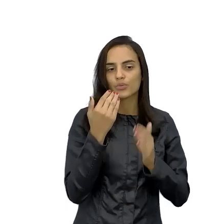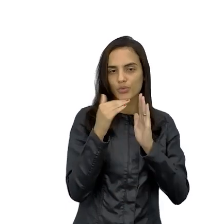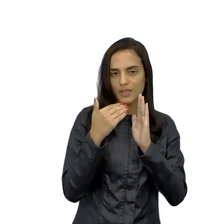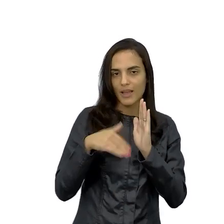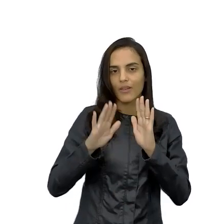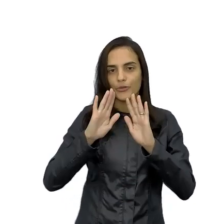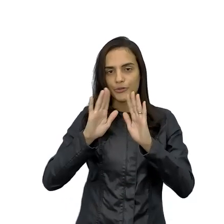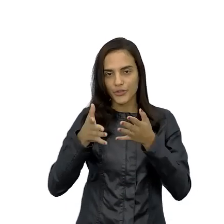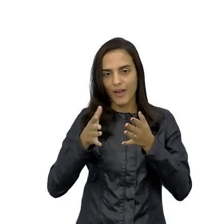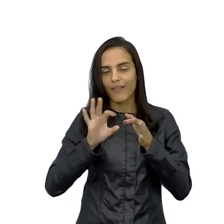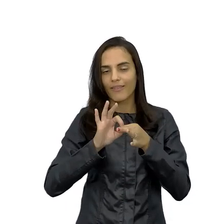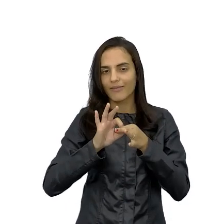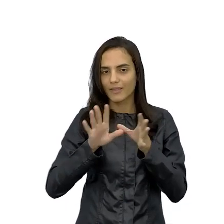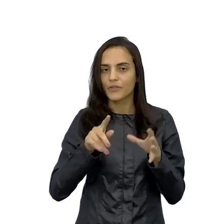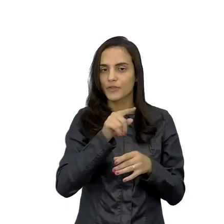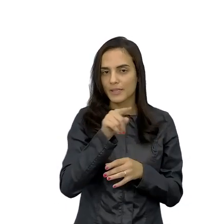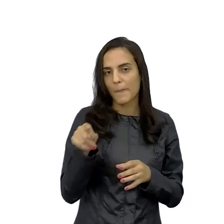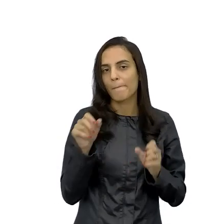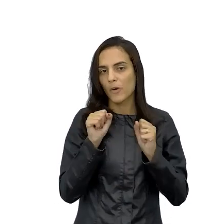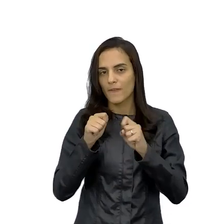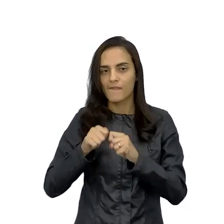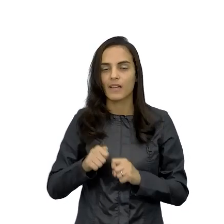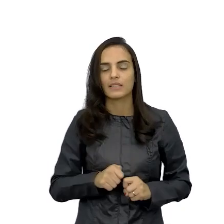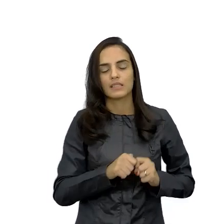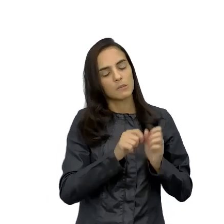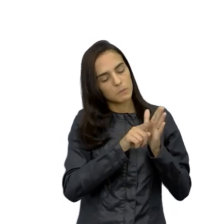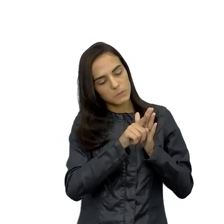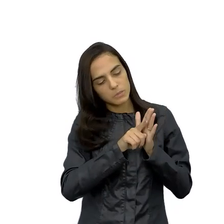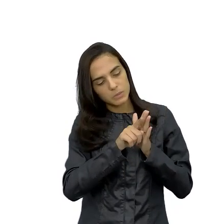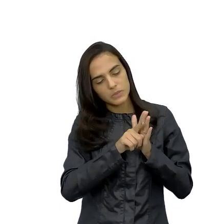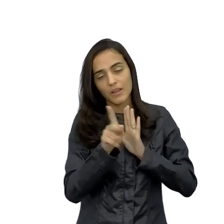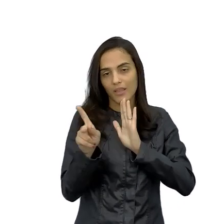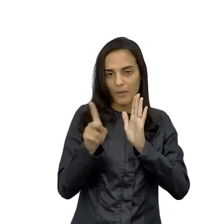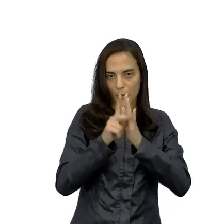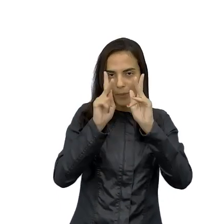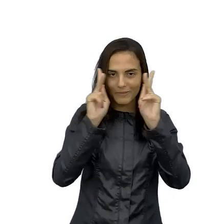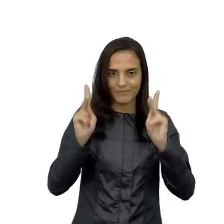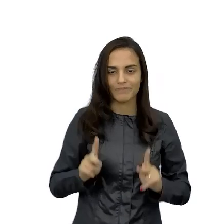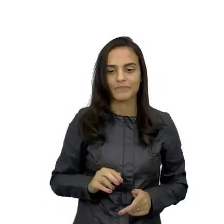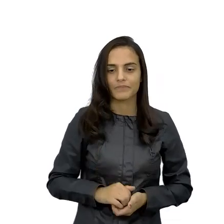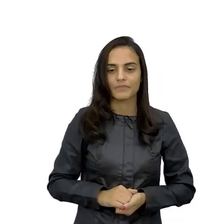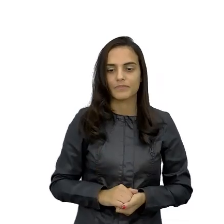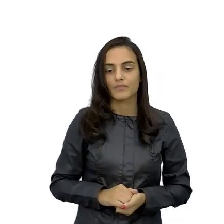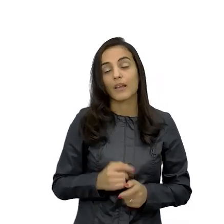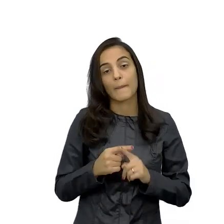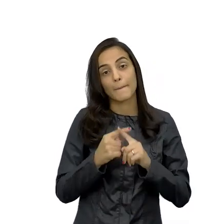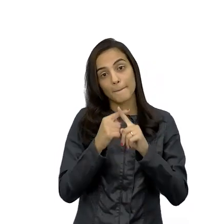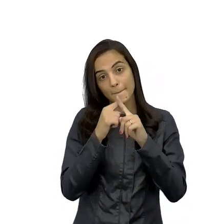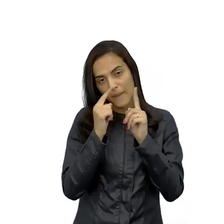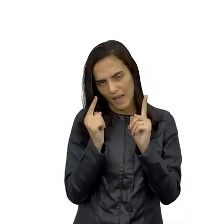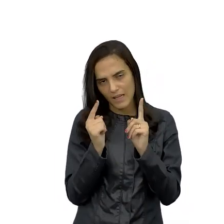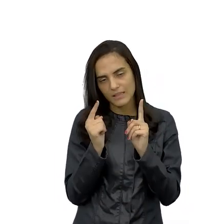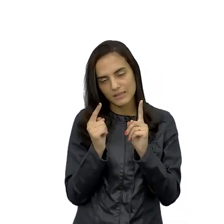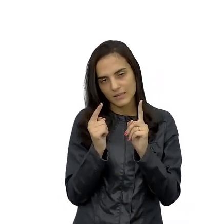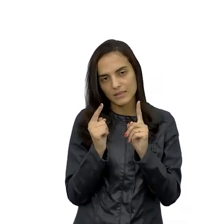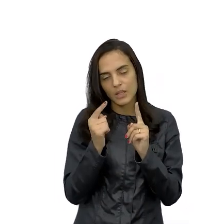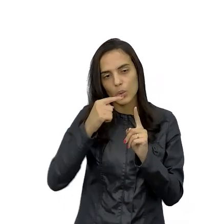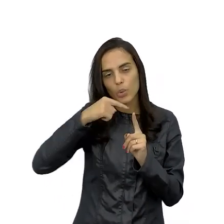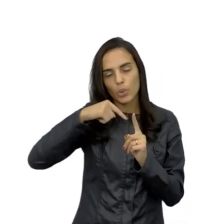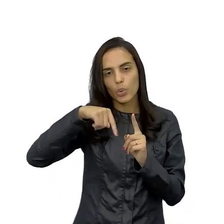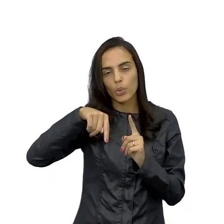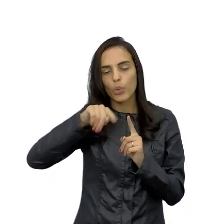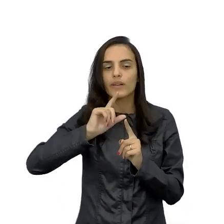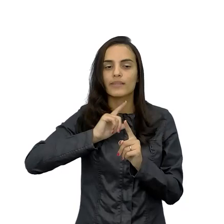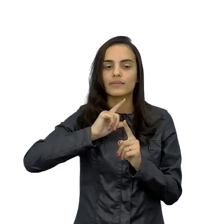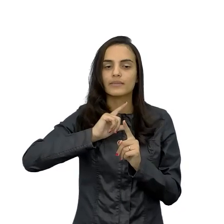estarão consolidados para que vocês possam fazer essa consulta na própria plataforma. Mas, além disso, a gente também deixou